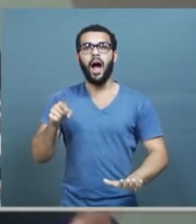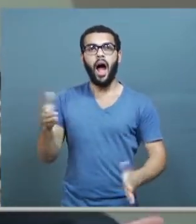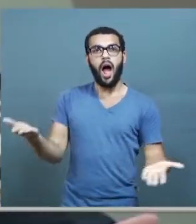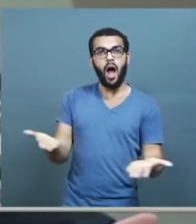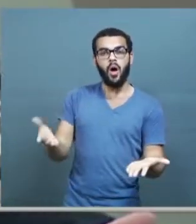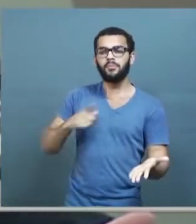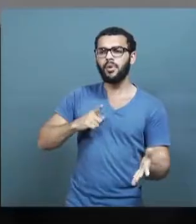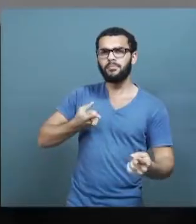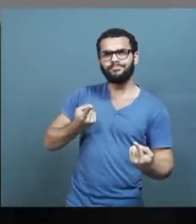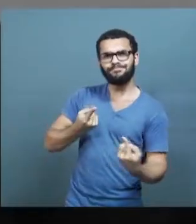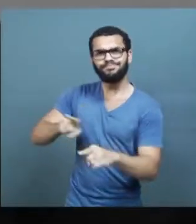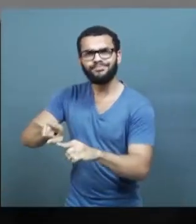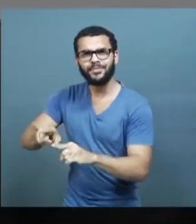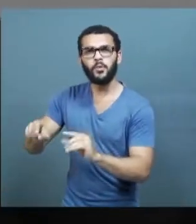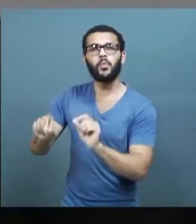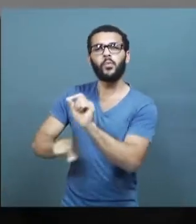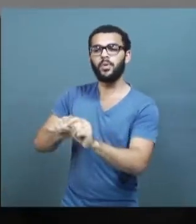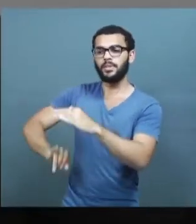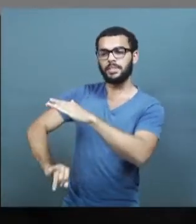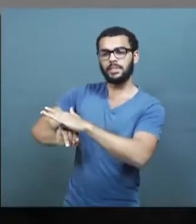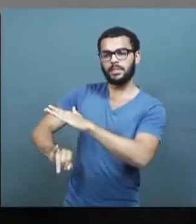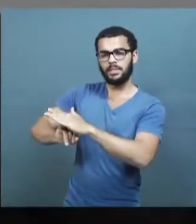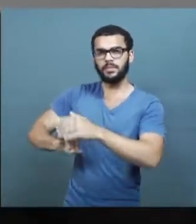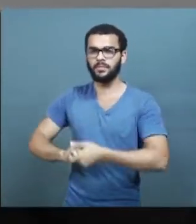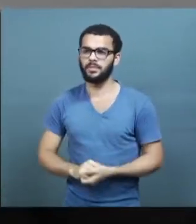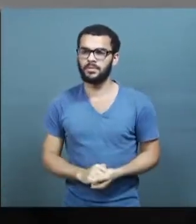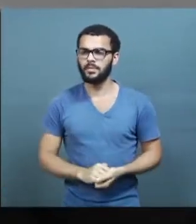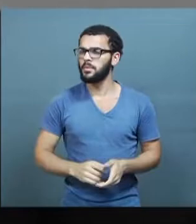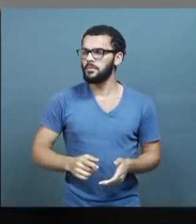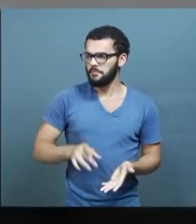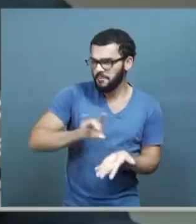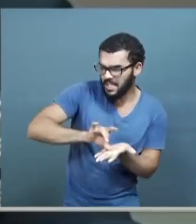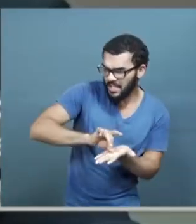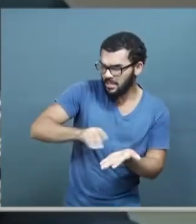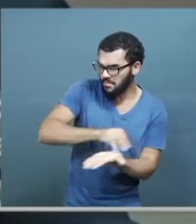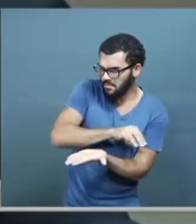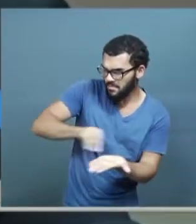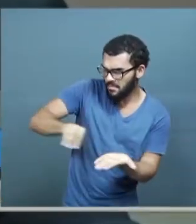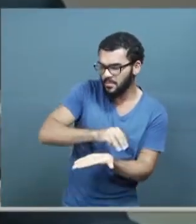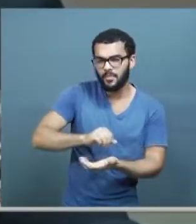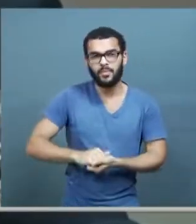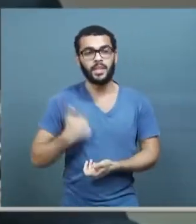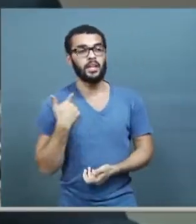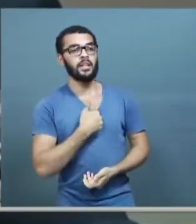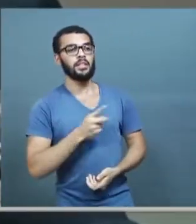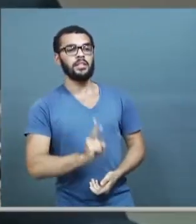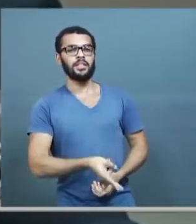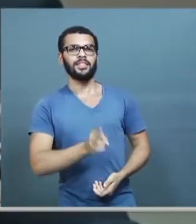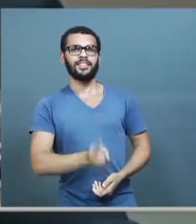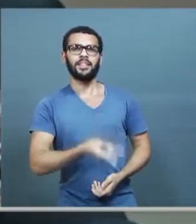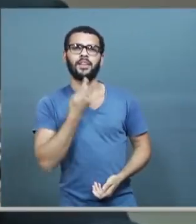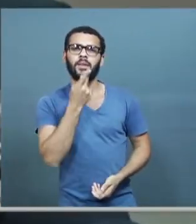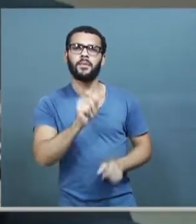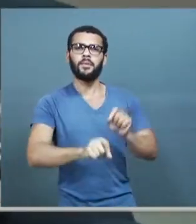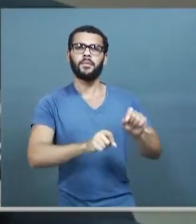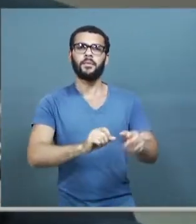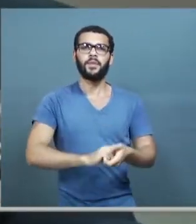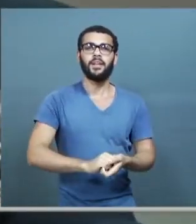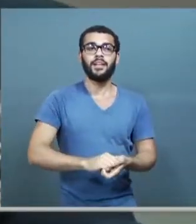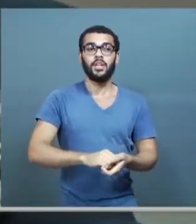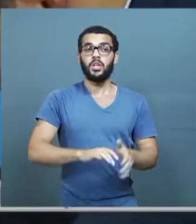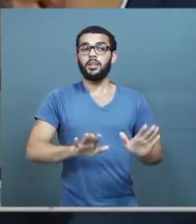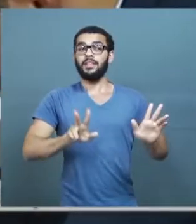às instituições. Autenticidade das mensagens. Nós sempre nos referimos como